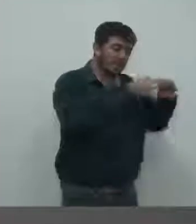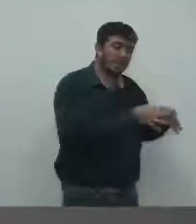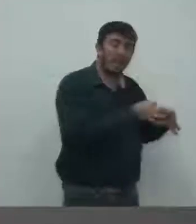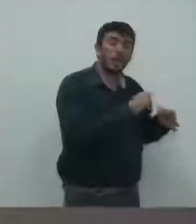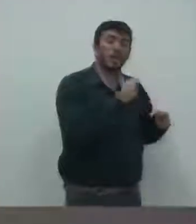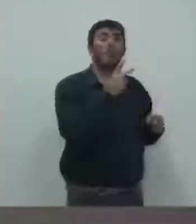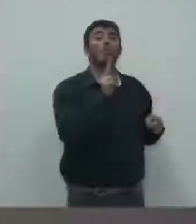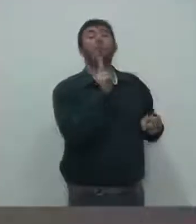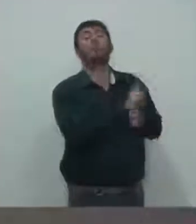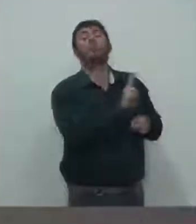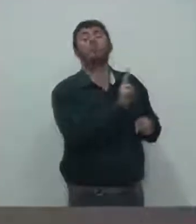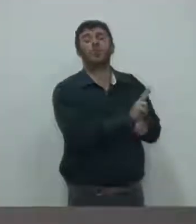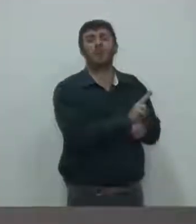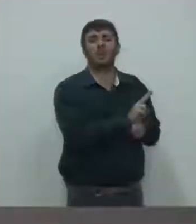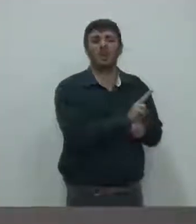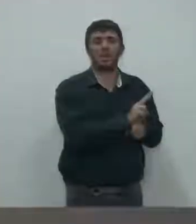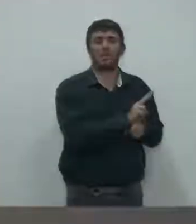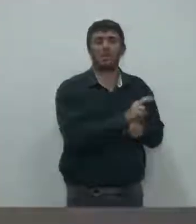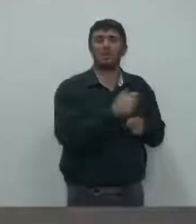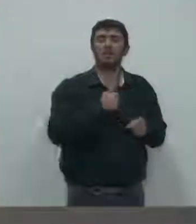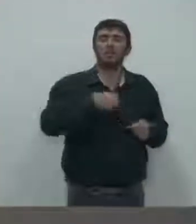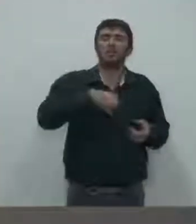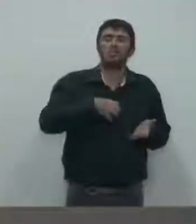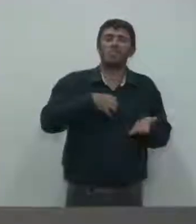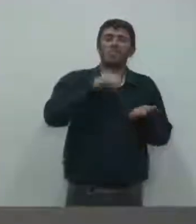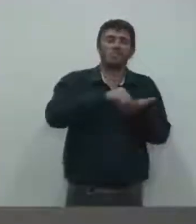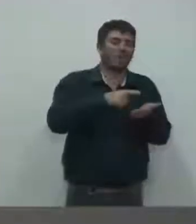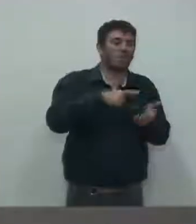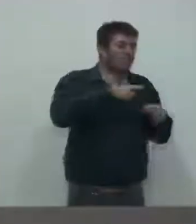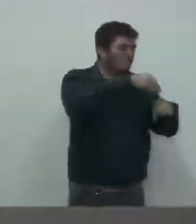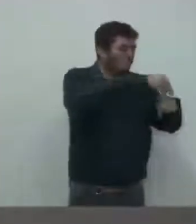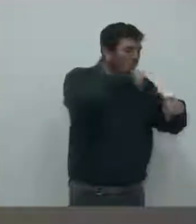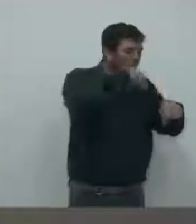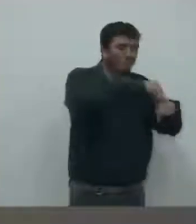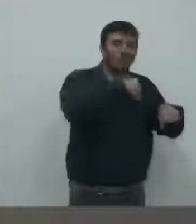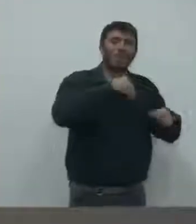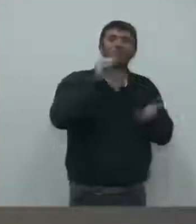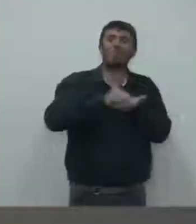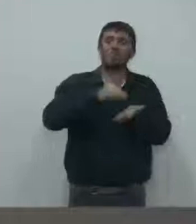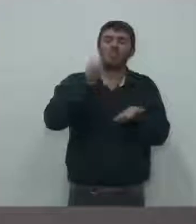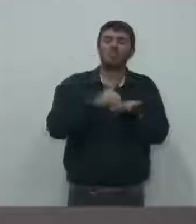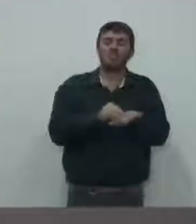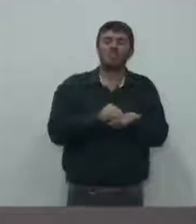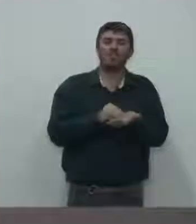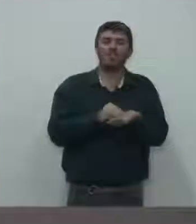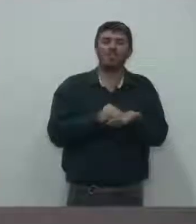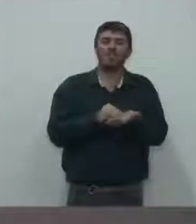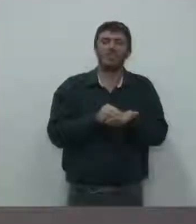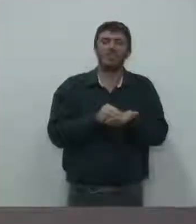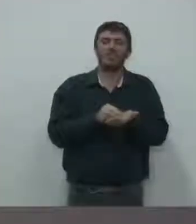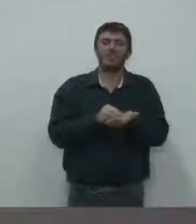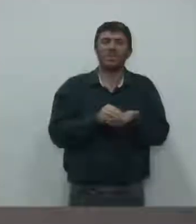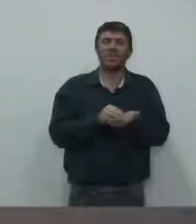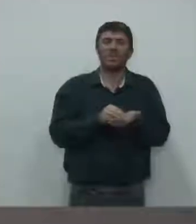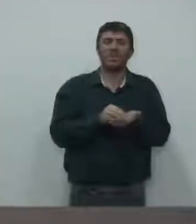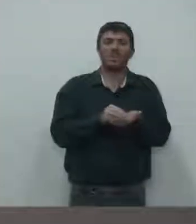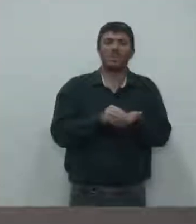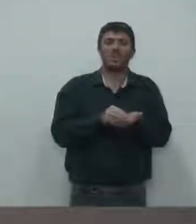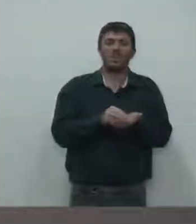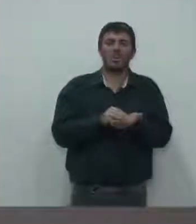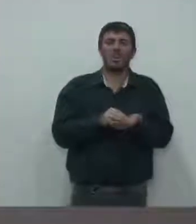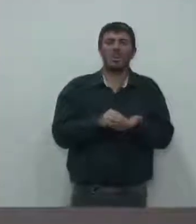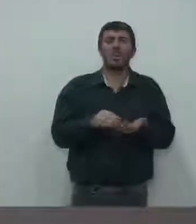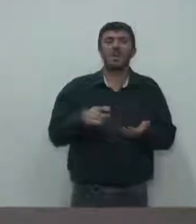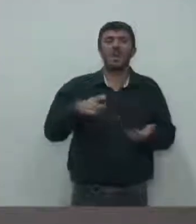falta dessas informações. E quando a gente conversa com o pessoal técnico, olha, sem exceção, vou fazer um outro elogio aqui. Não tive